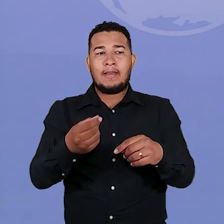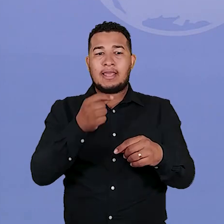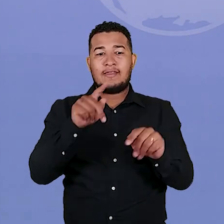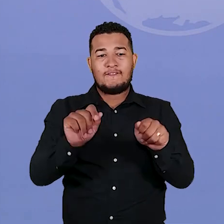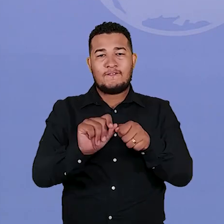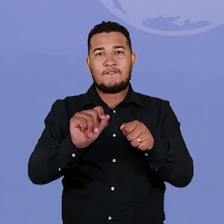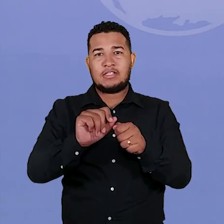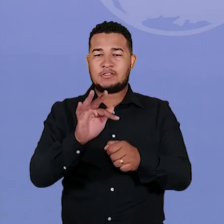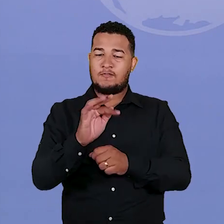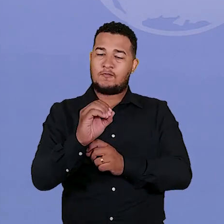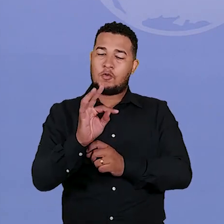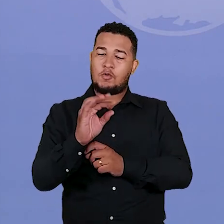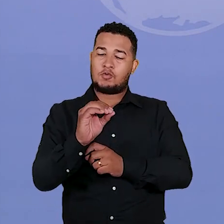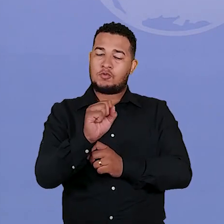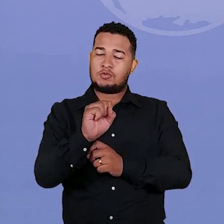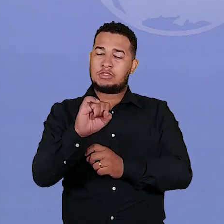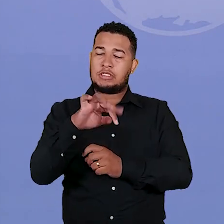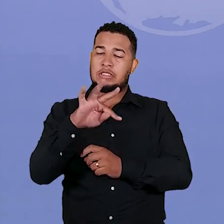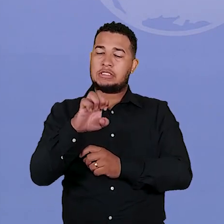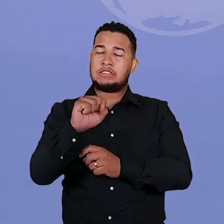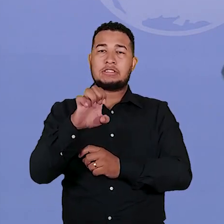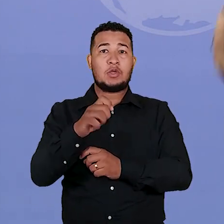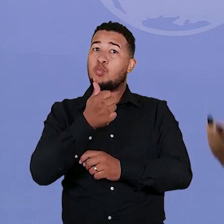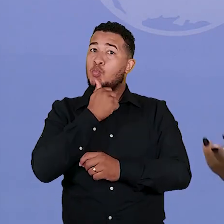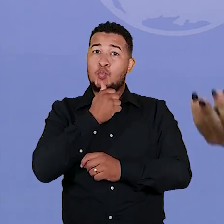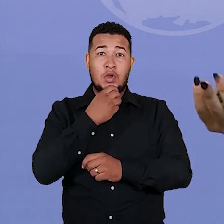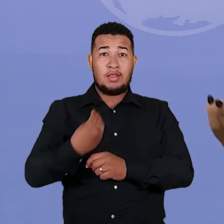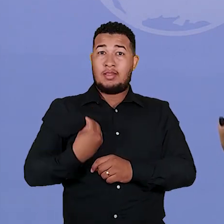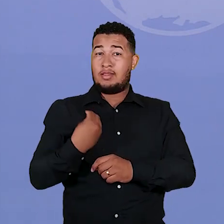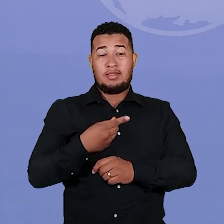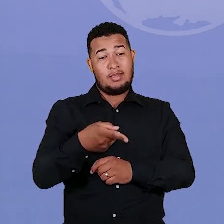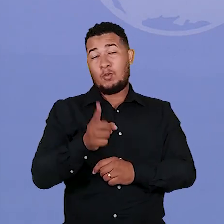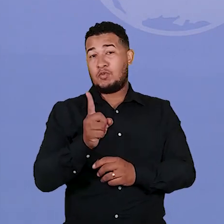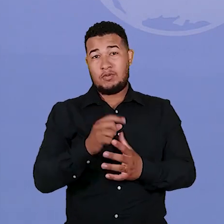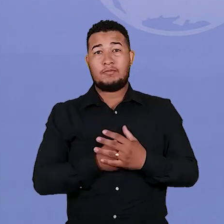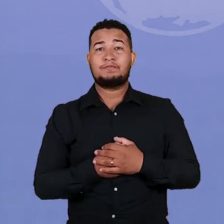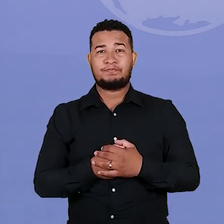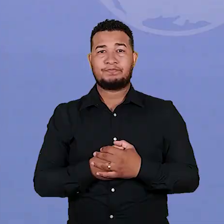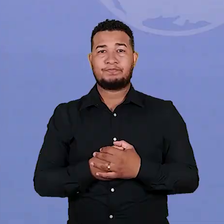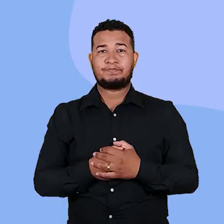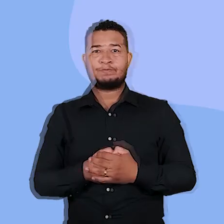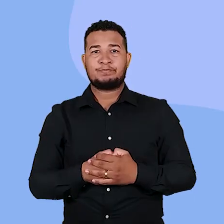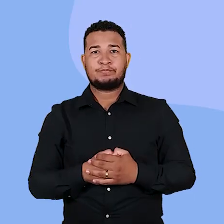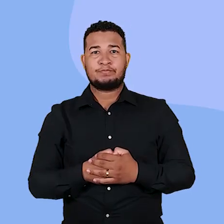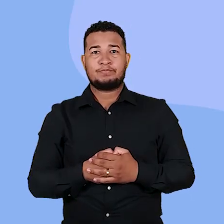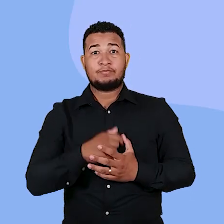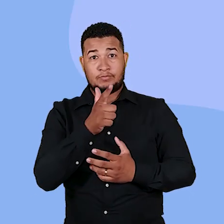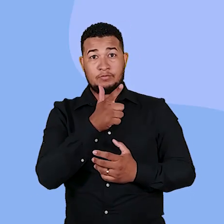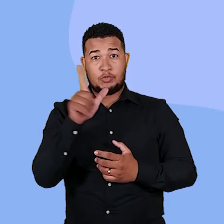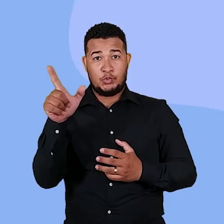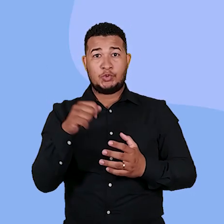os organismos fotossintetizantes não vão viver ali, vão ser outros organismos que vão viver, tá? Próximo